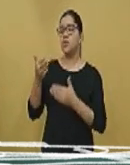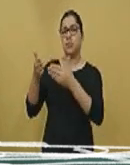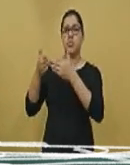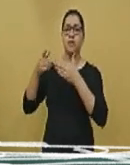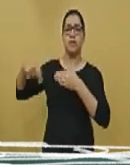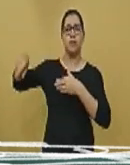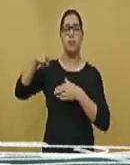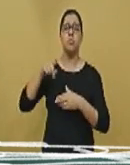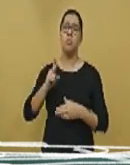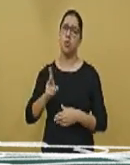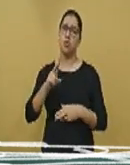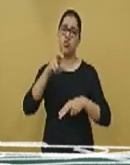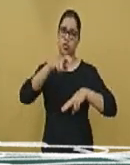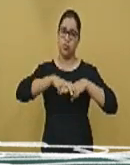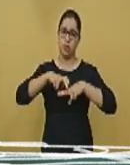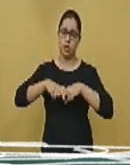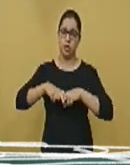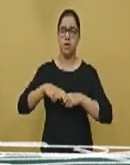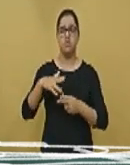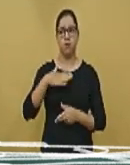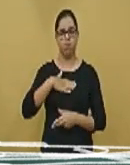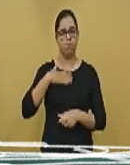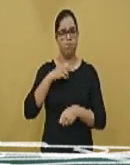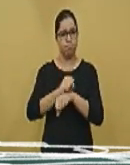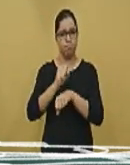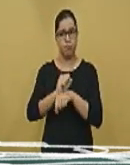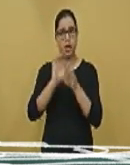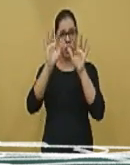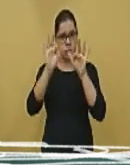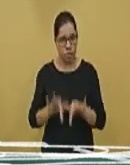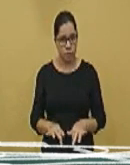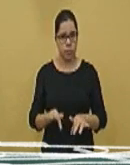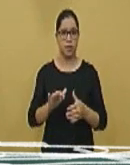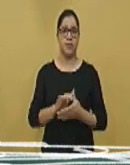dispersem, permaneçam para prestigiarmos o debate até o final.